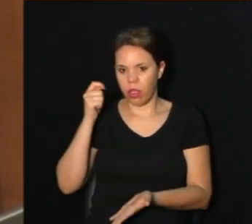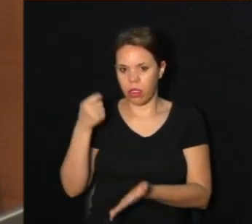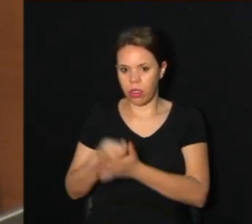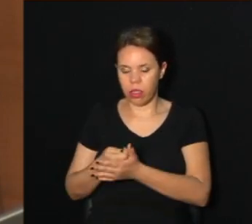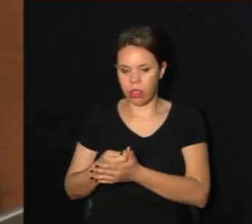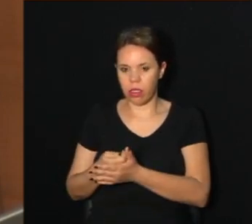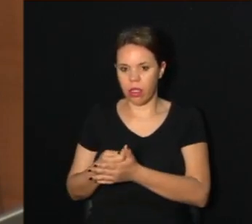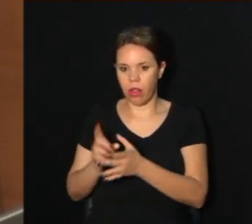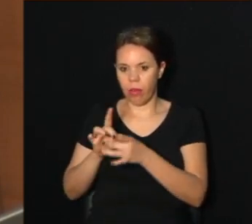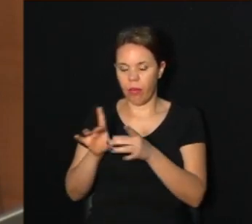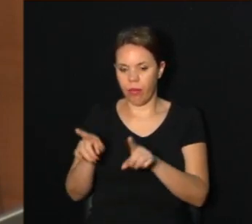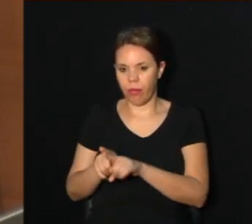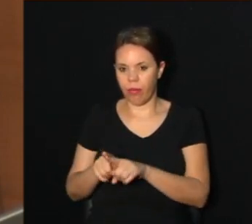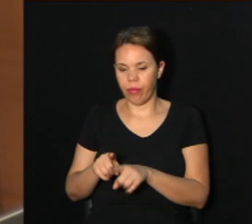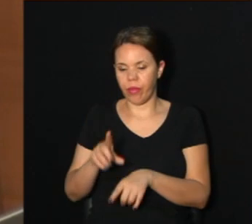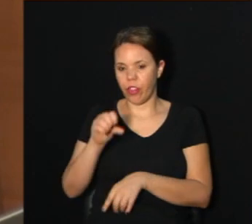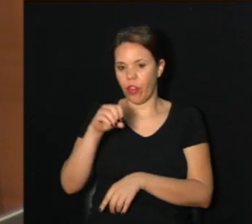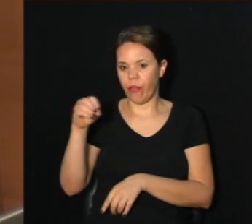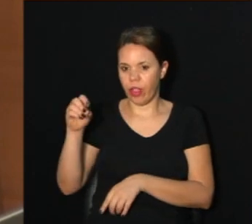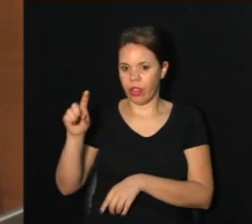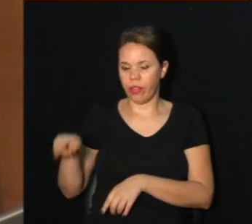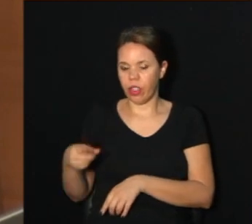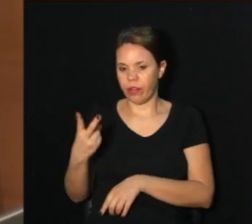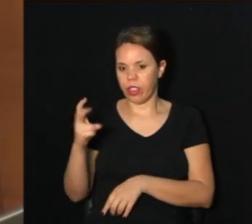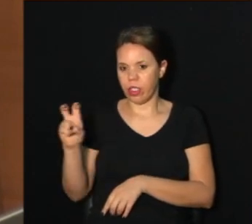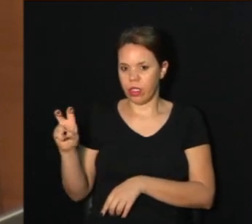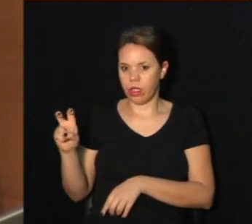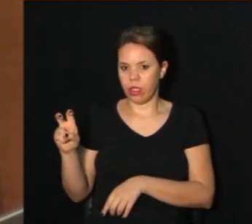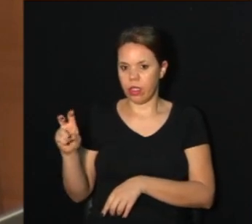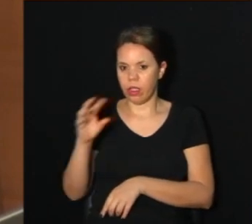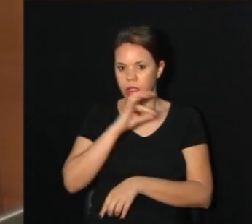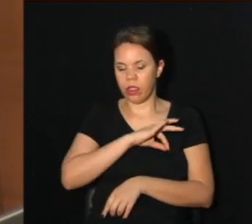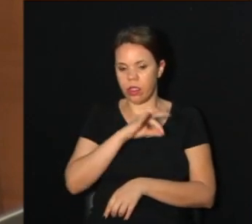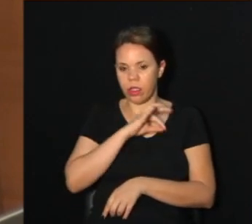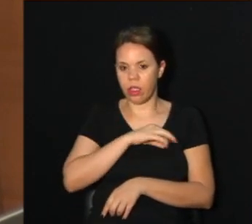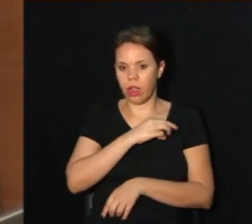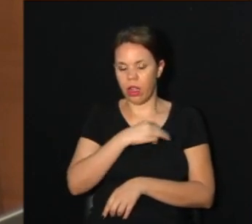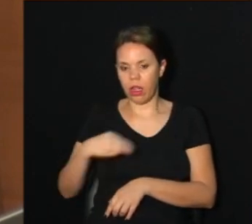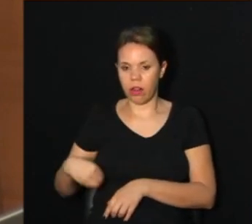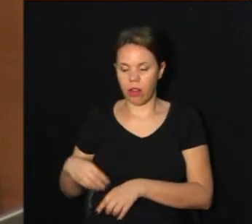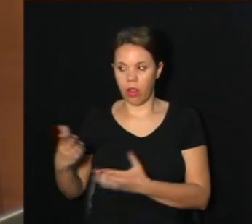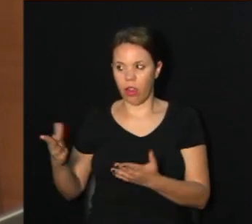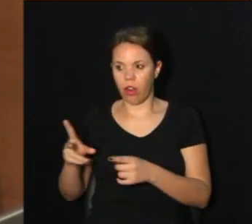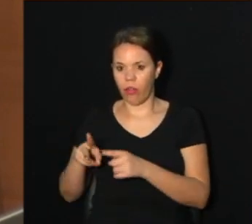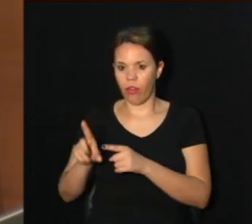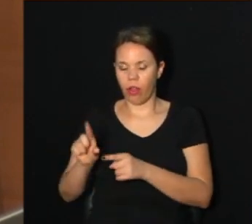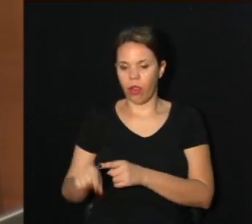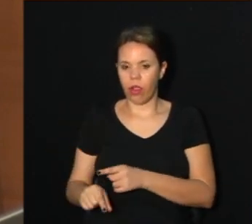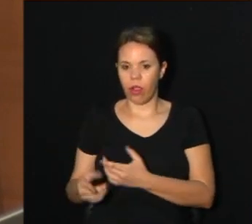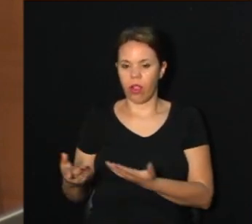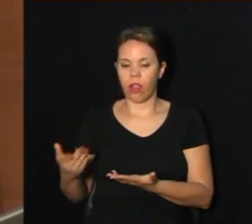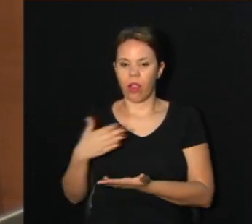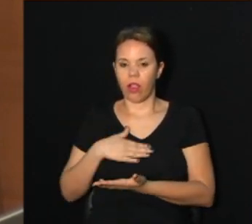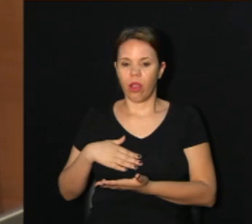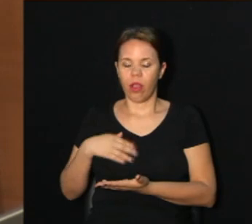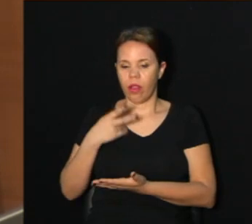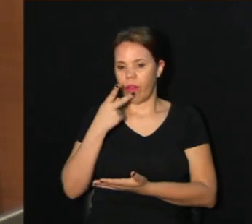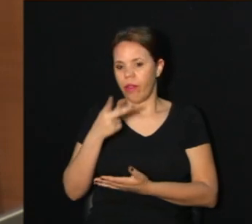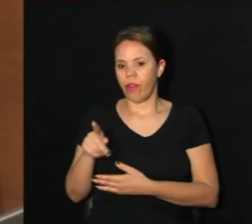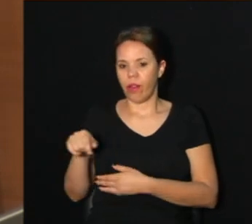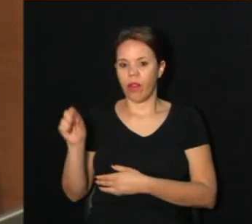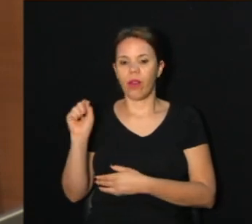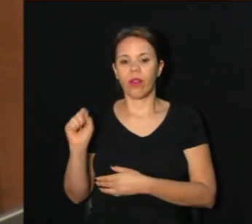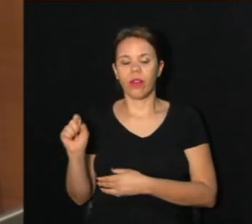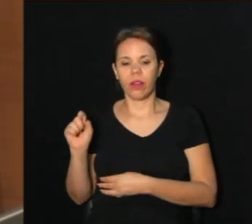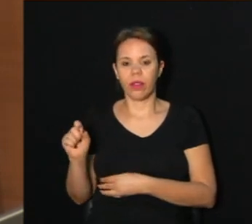recebendo 90,25% do salário do ministro, só agora foi cortado. Então, gostaria de dizer